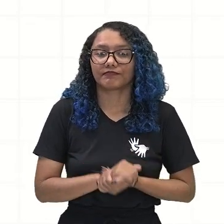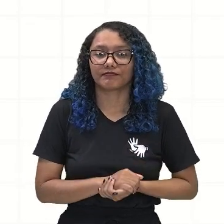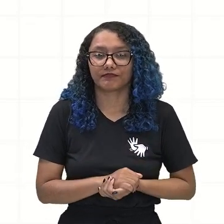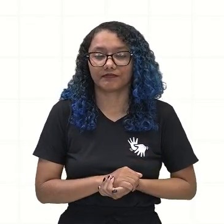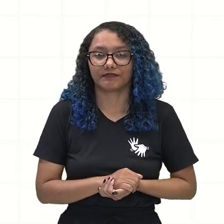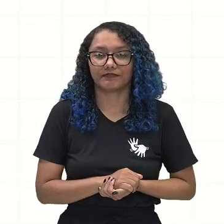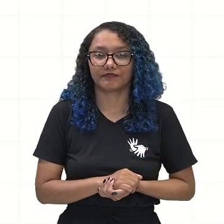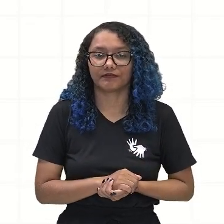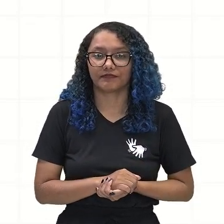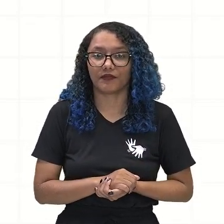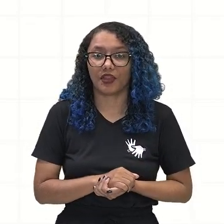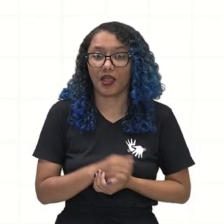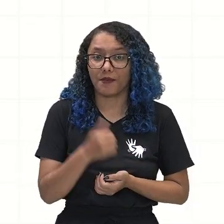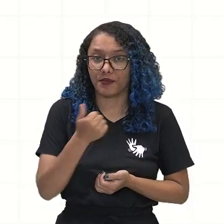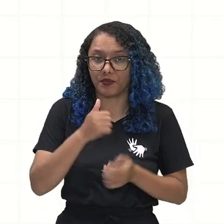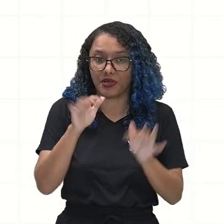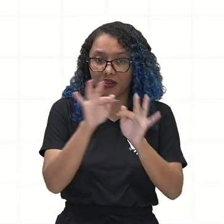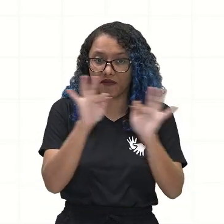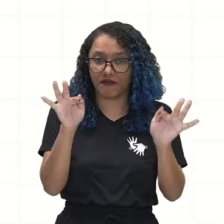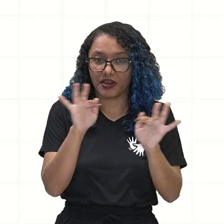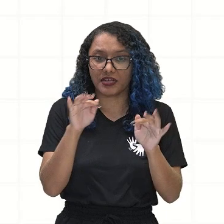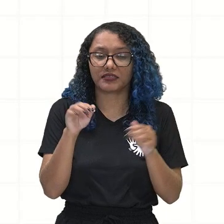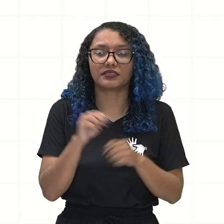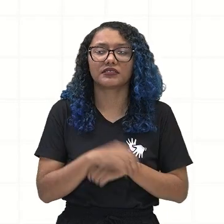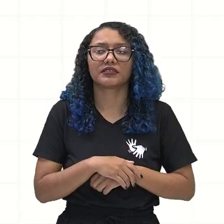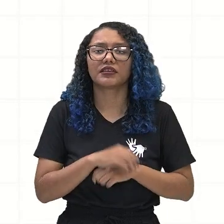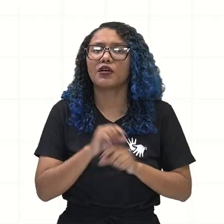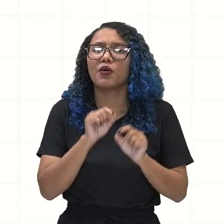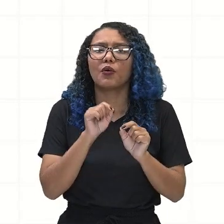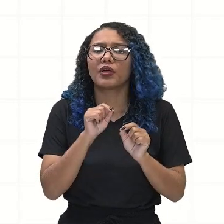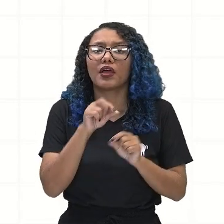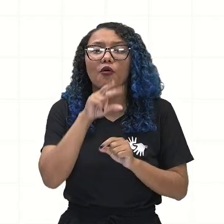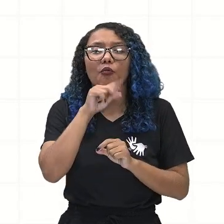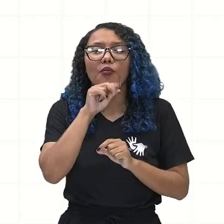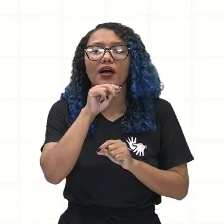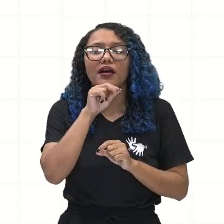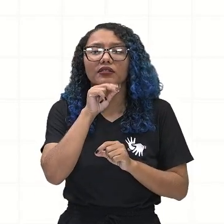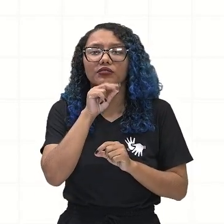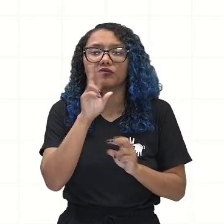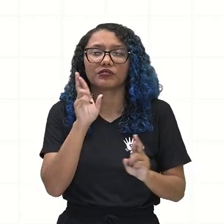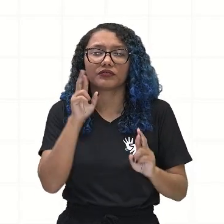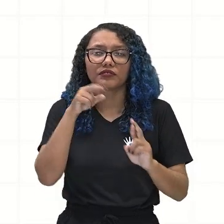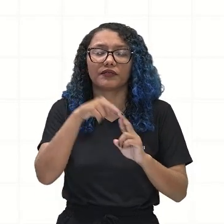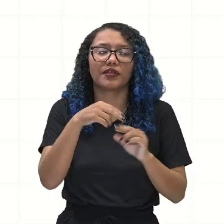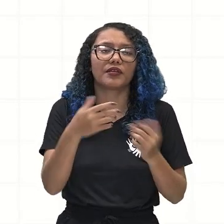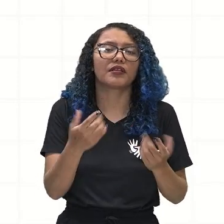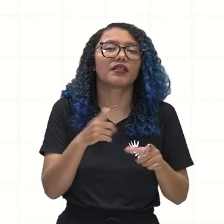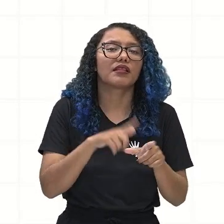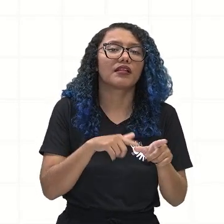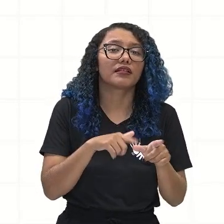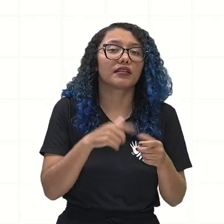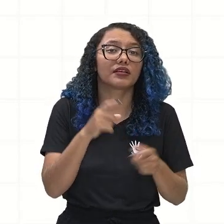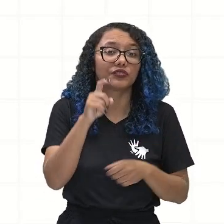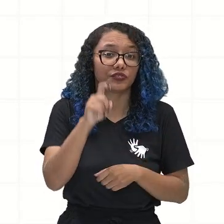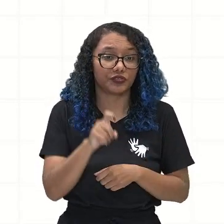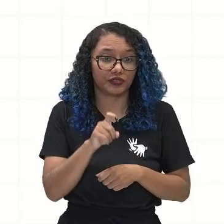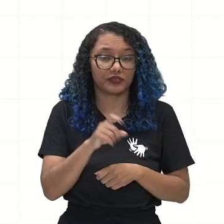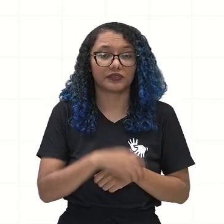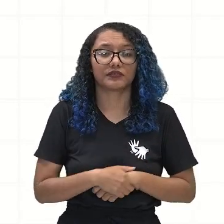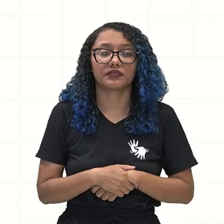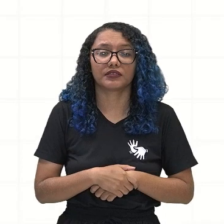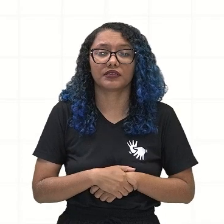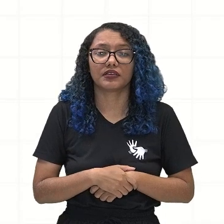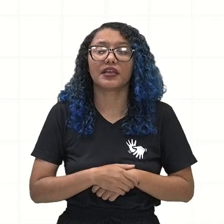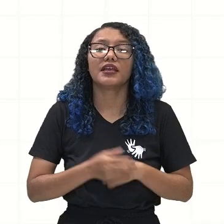variável x serão os patos. Olha como é importante você descrever. E que a minha variável